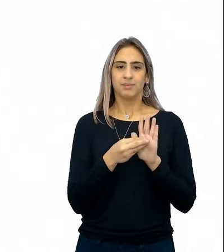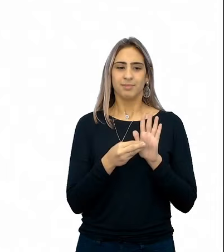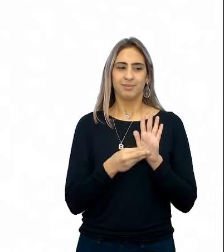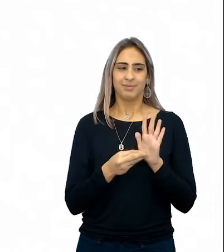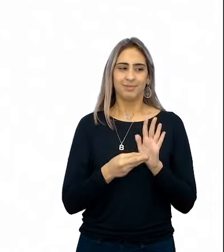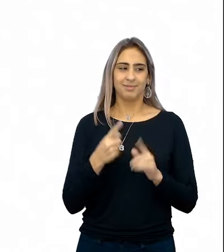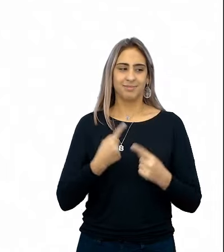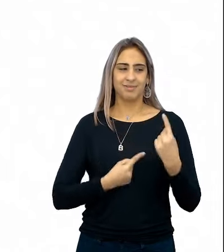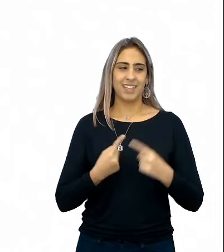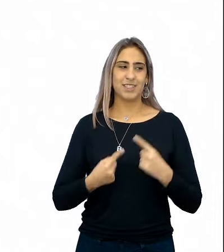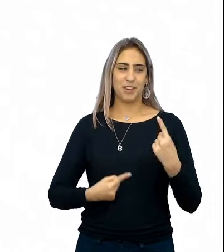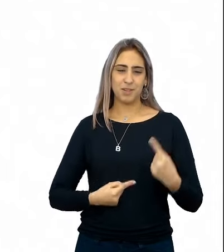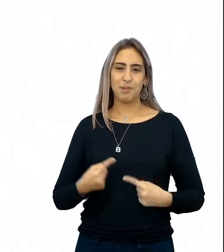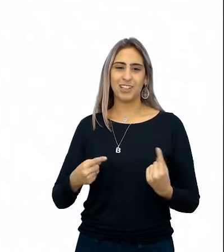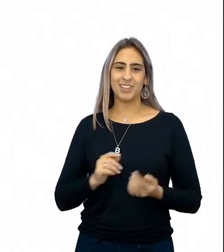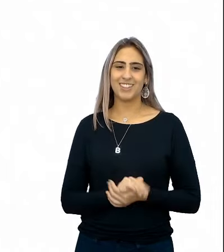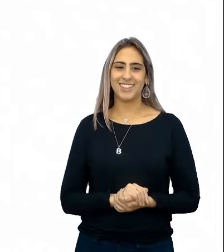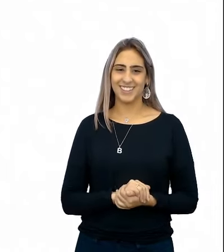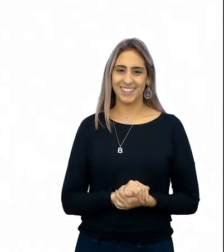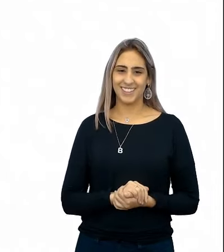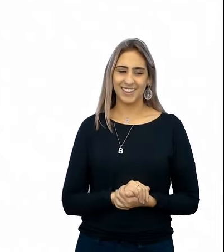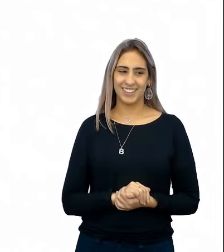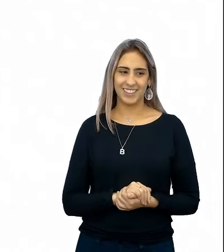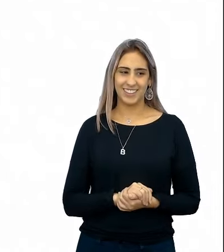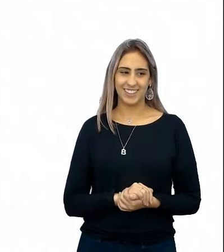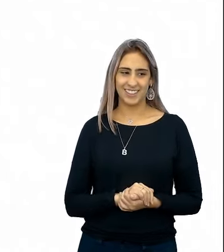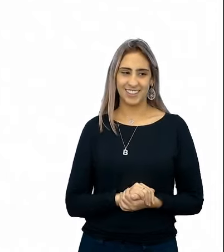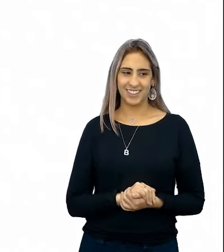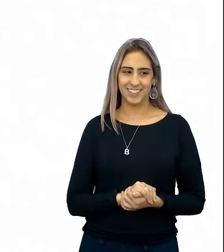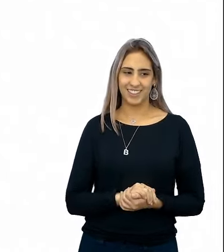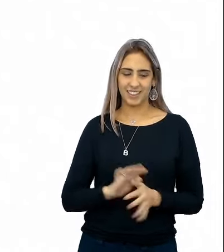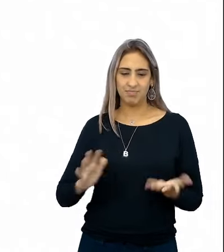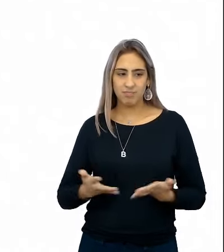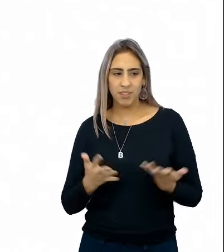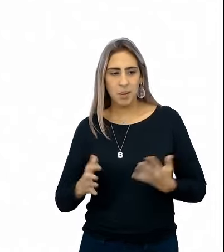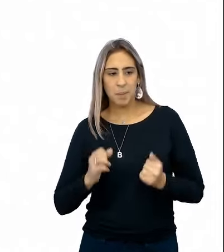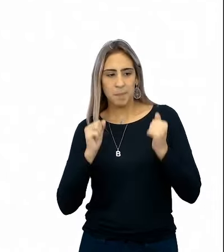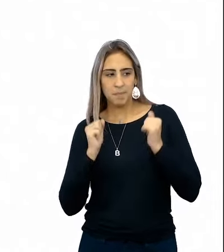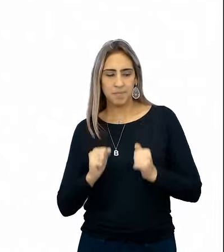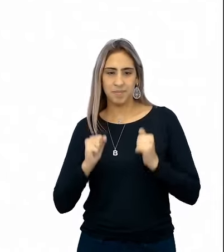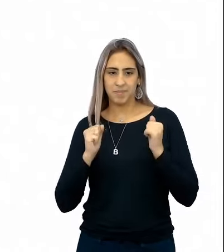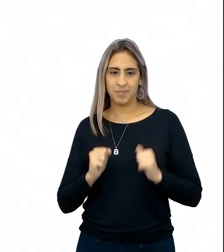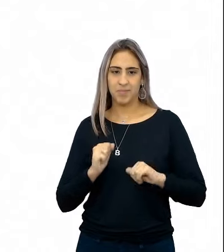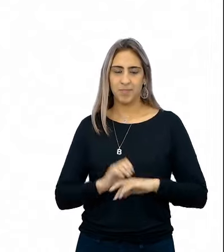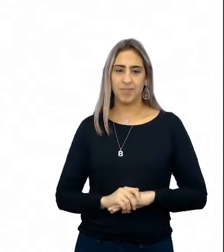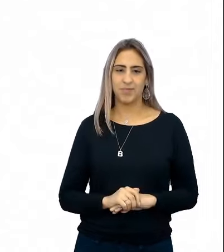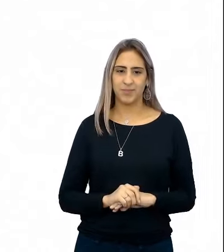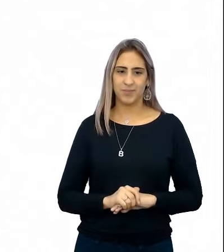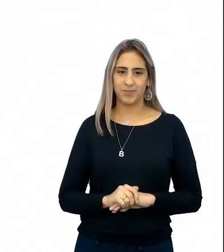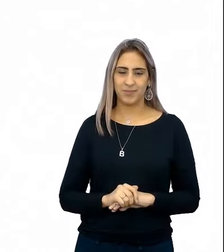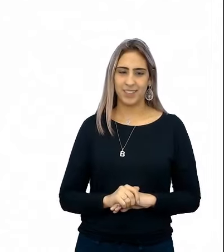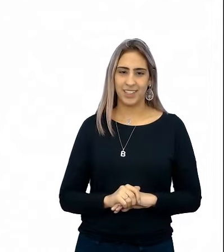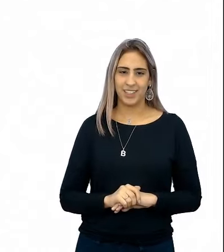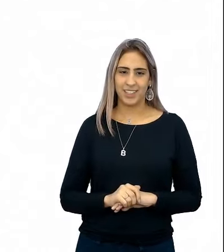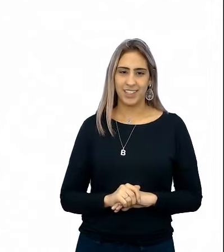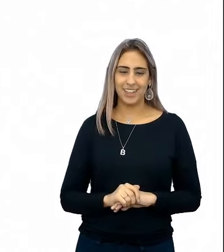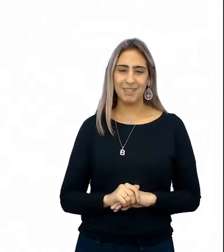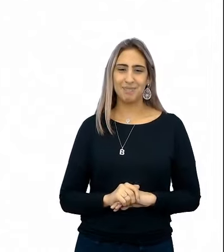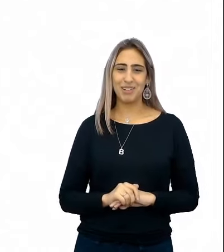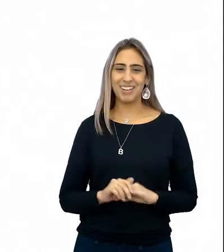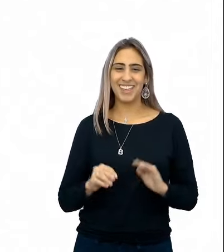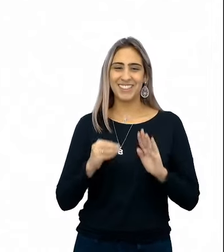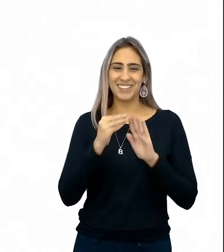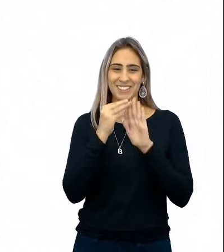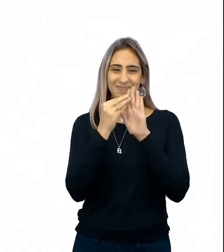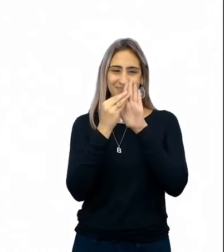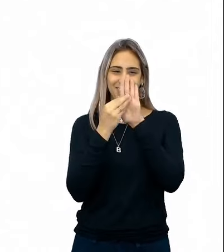discutir com a sua turma. É uma turma mais autônoma? Pode fazer em dupla, pode fazer individual. É uma